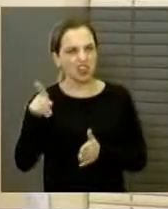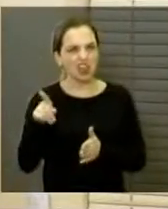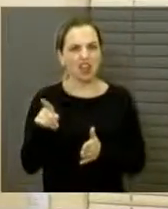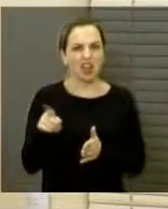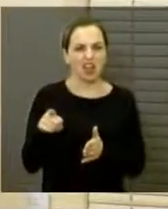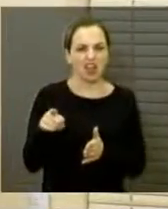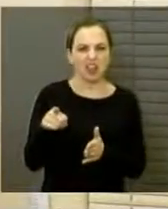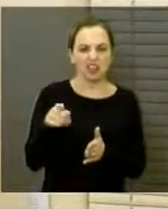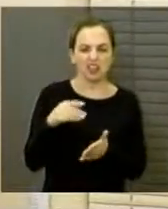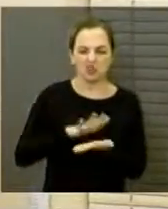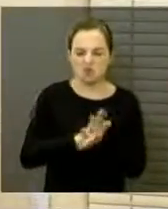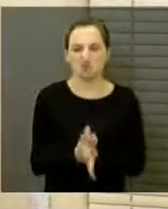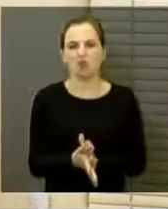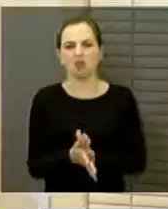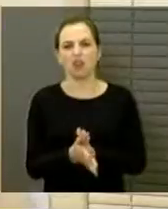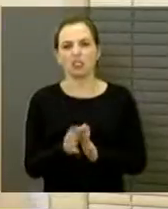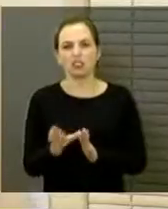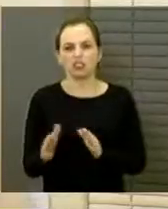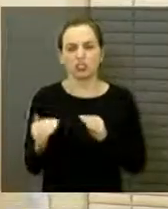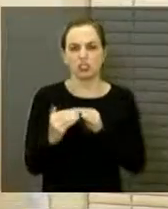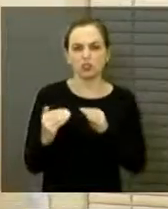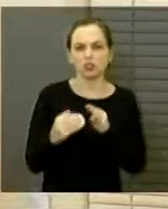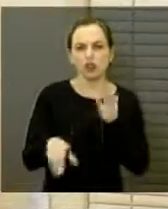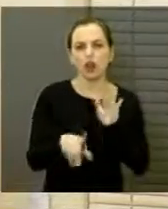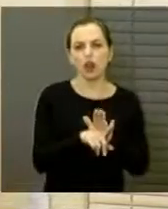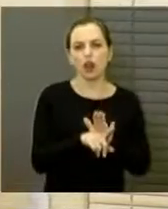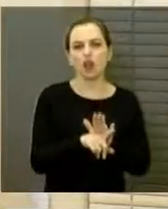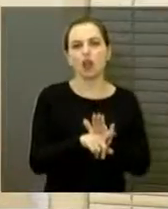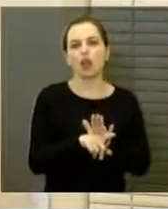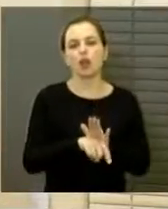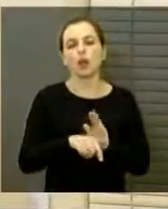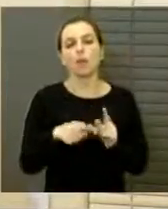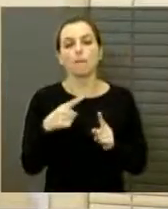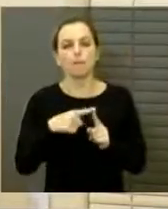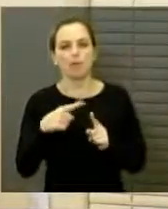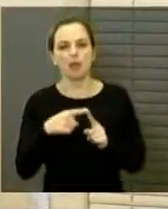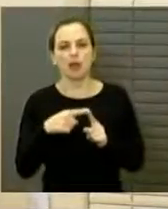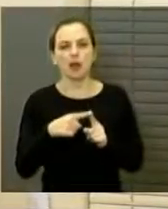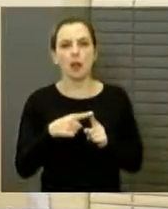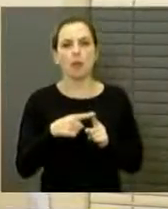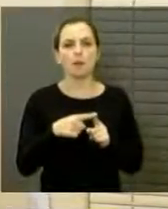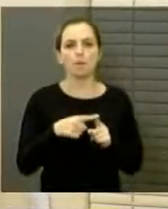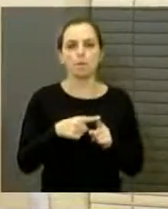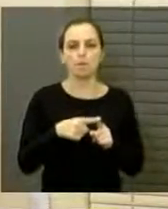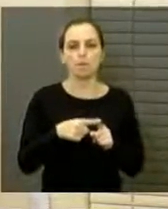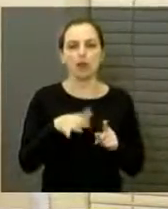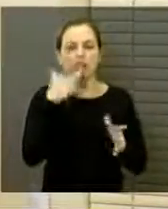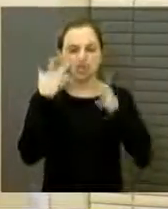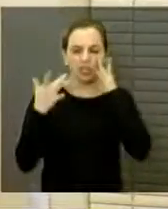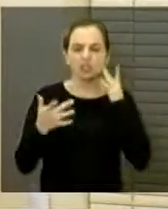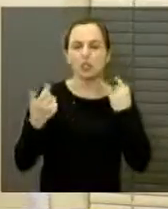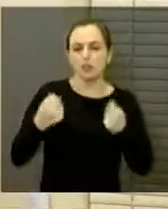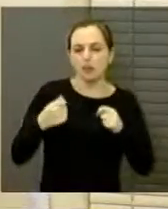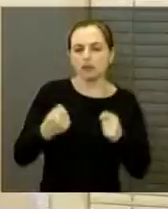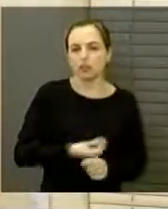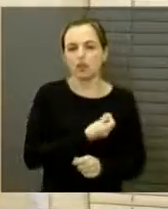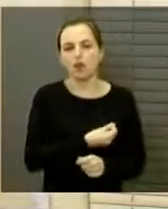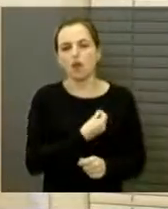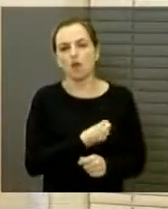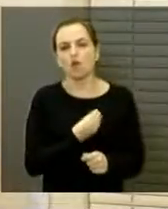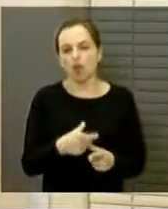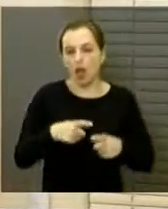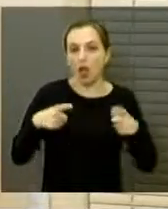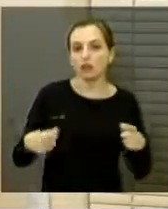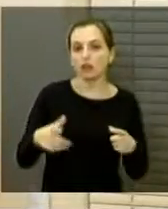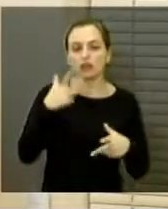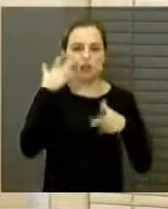ideia ignorante de associar a Lei Rouanet, primeiro, como algo que os artistas dependem para sobreviver. A grande maioria dos artistas do Brasil